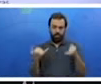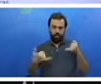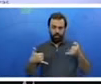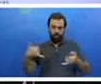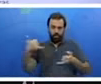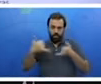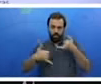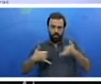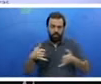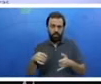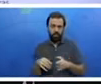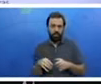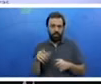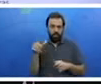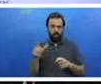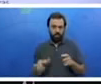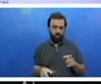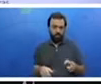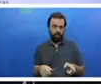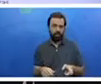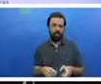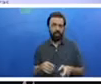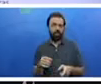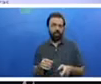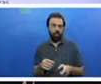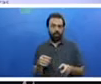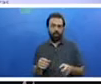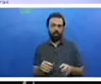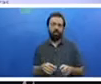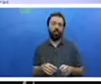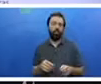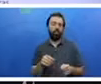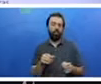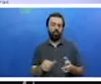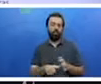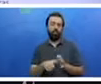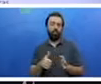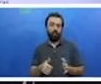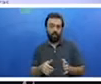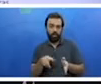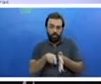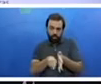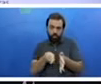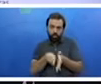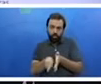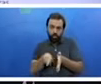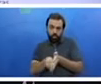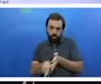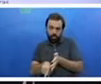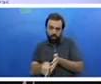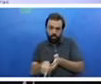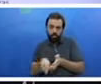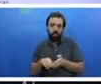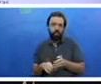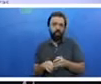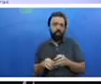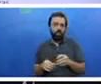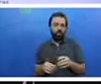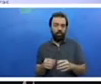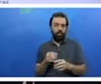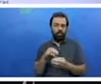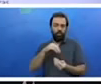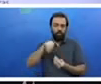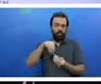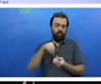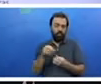azedo, o qual eles classificaram como compostos ácidos. Apesar dessa característica, nunca